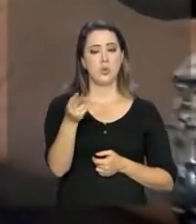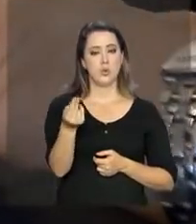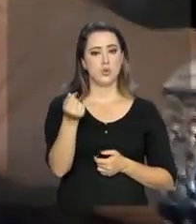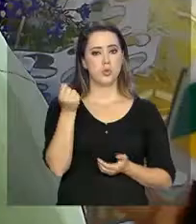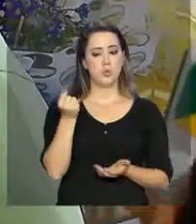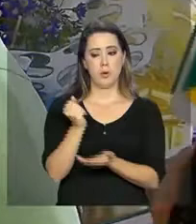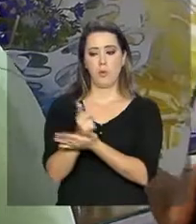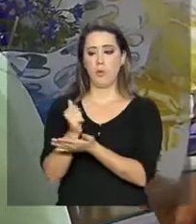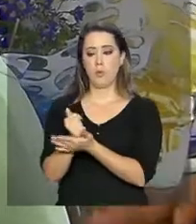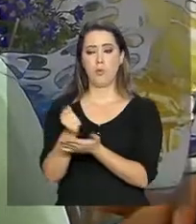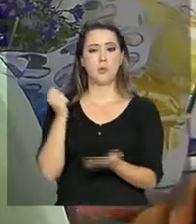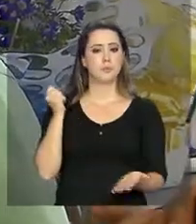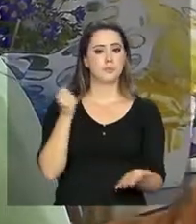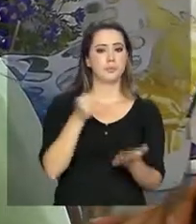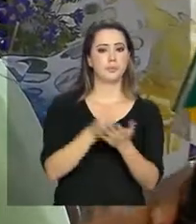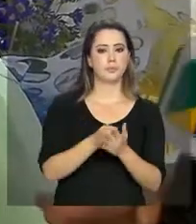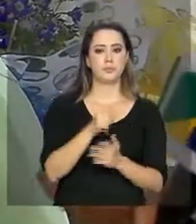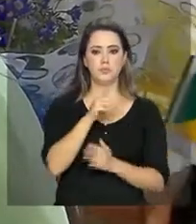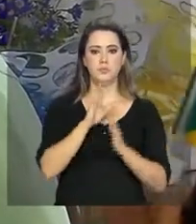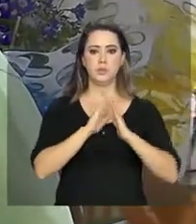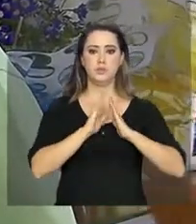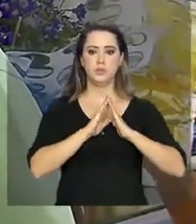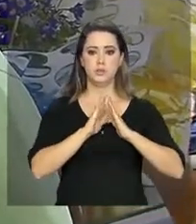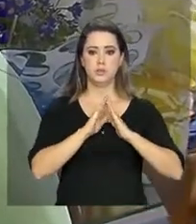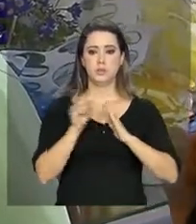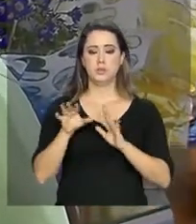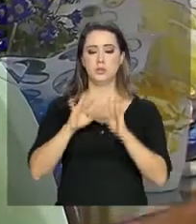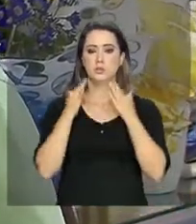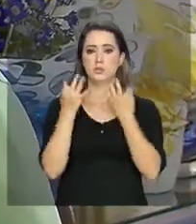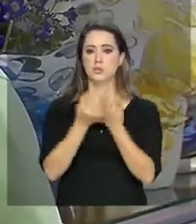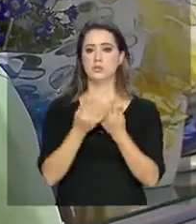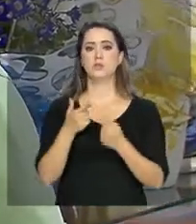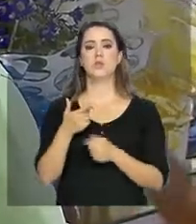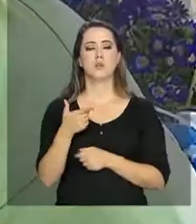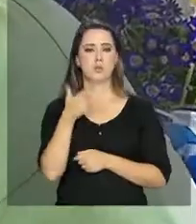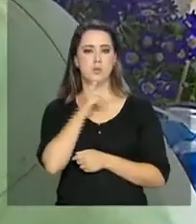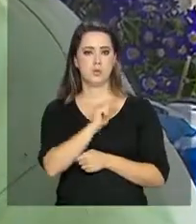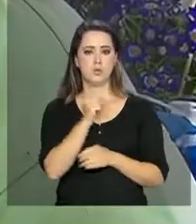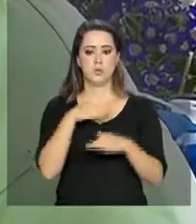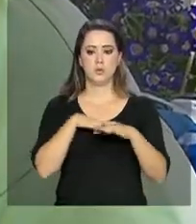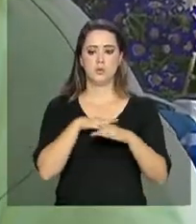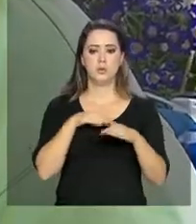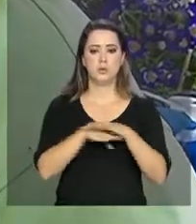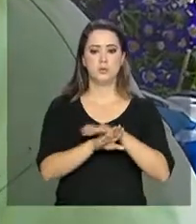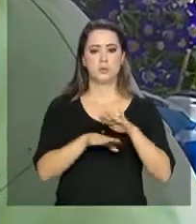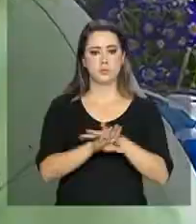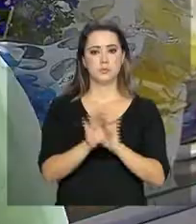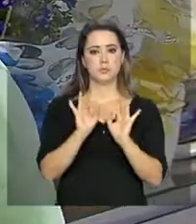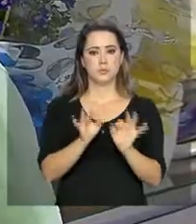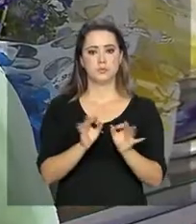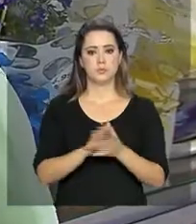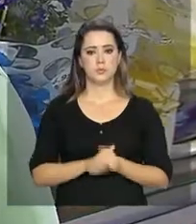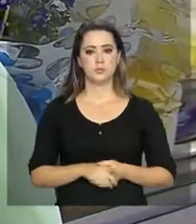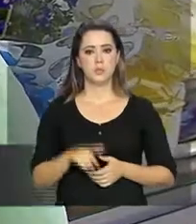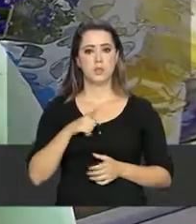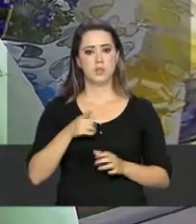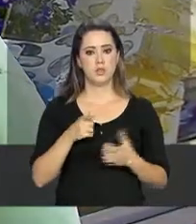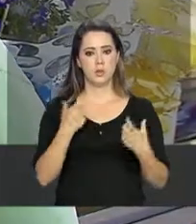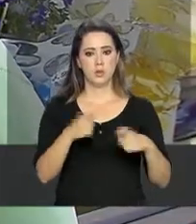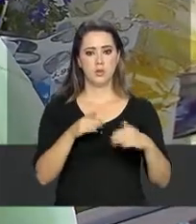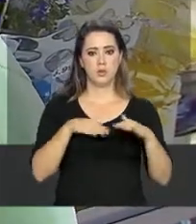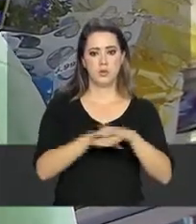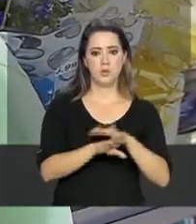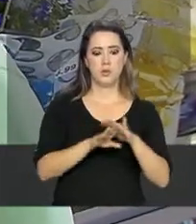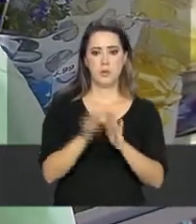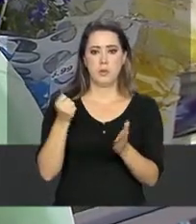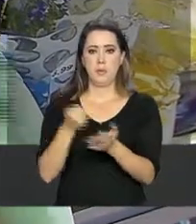na casa do seu francisco por exemplo o que a família consegue poupar tem destino garantido em um cofre que ajuda a pagar ipva